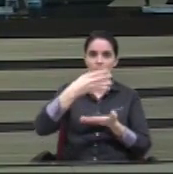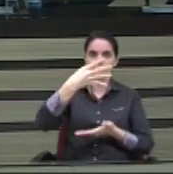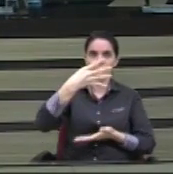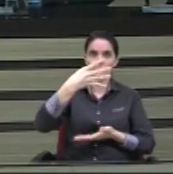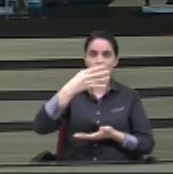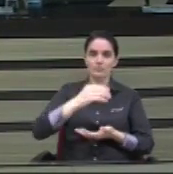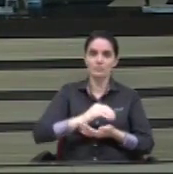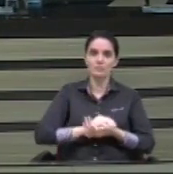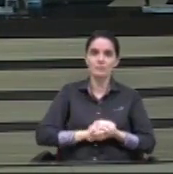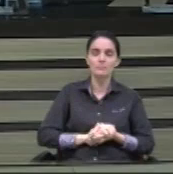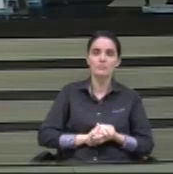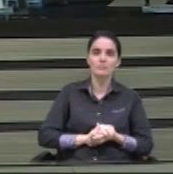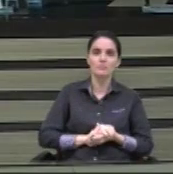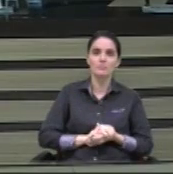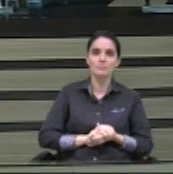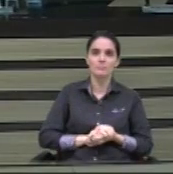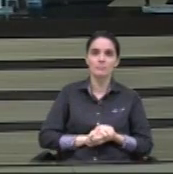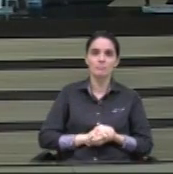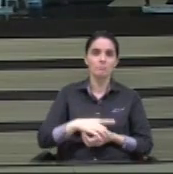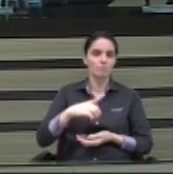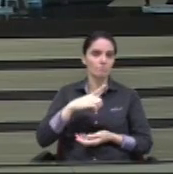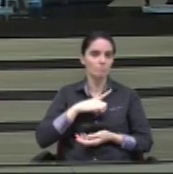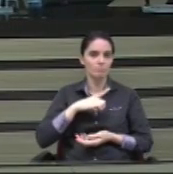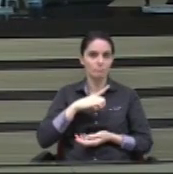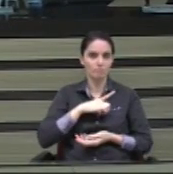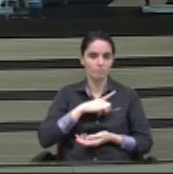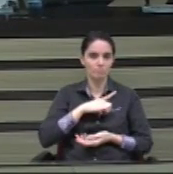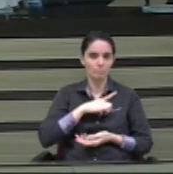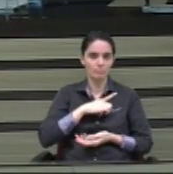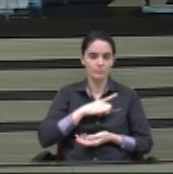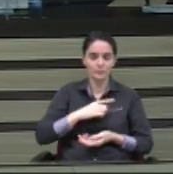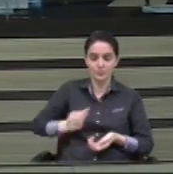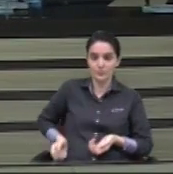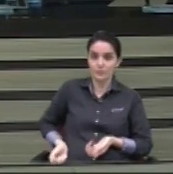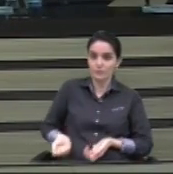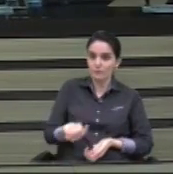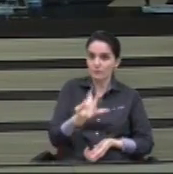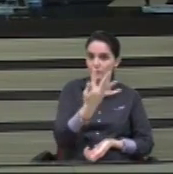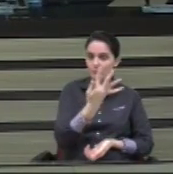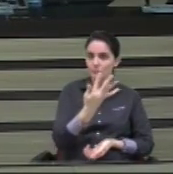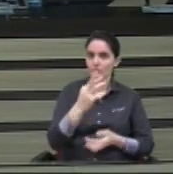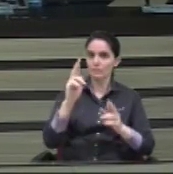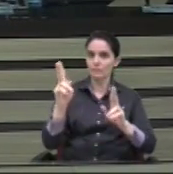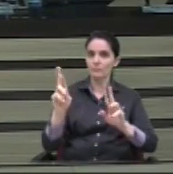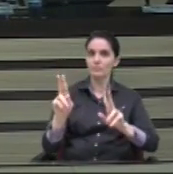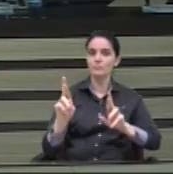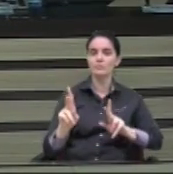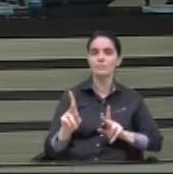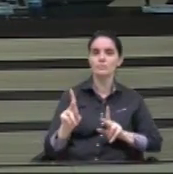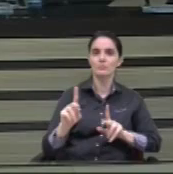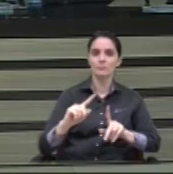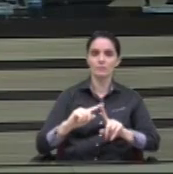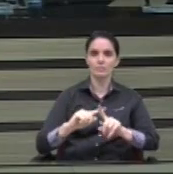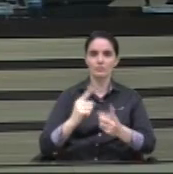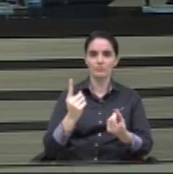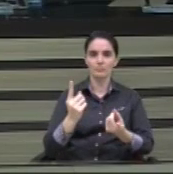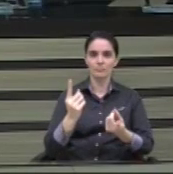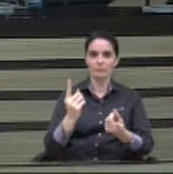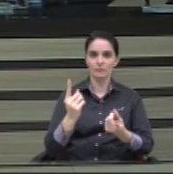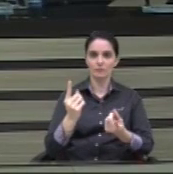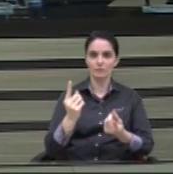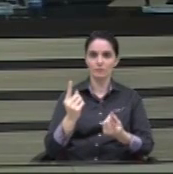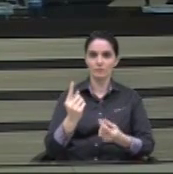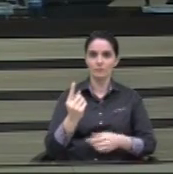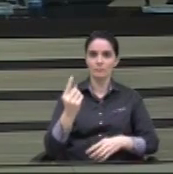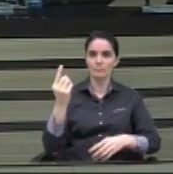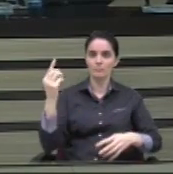Existem tipos diferentes de dons espirituais, mas é um só, é o Espírito quem dá